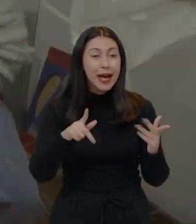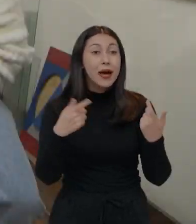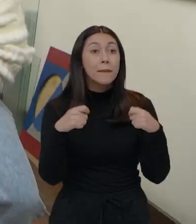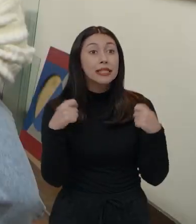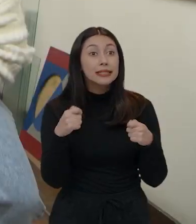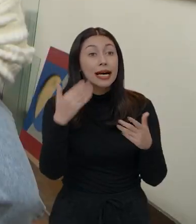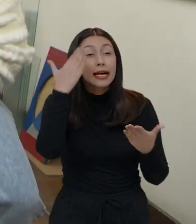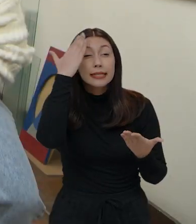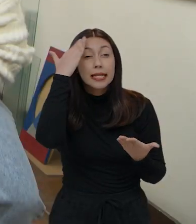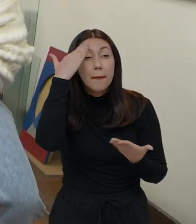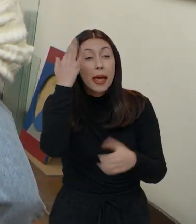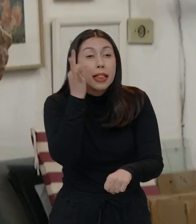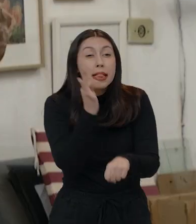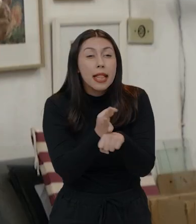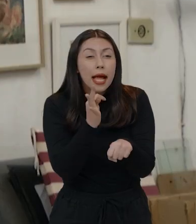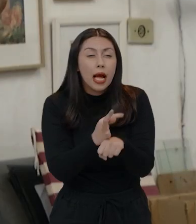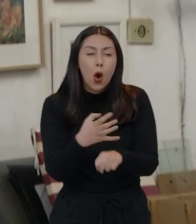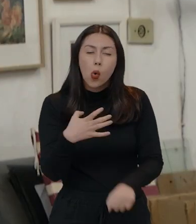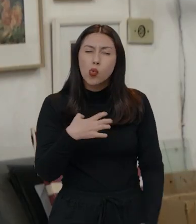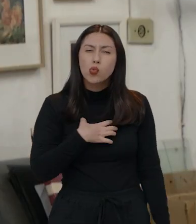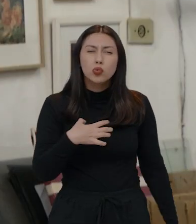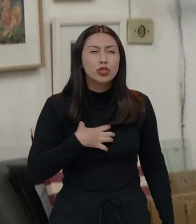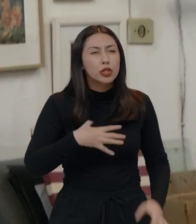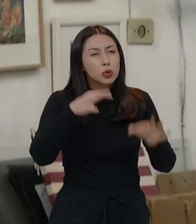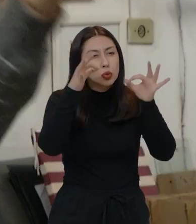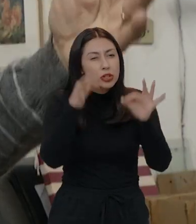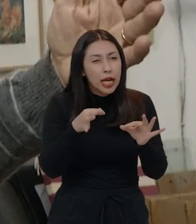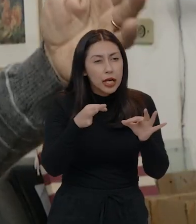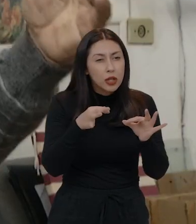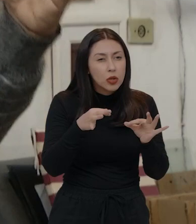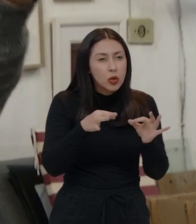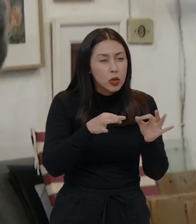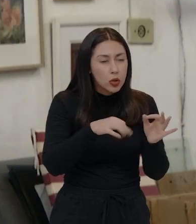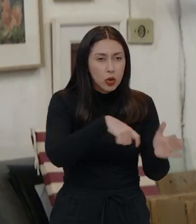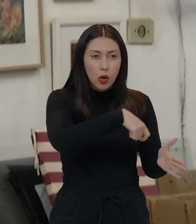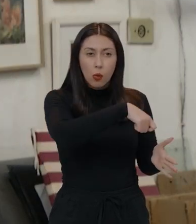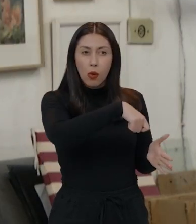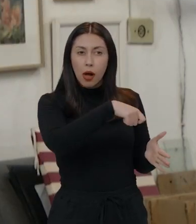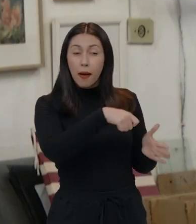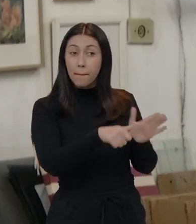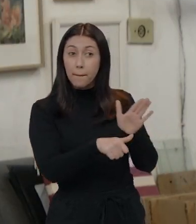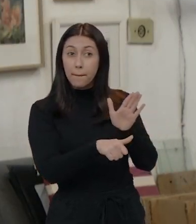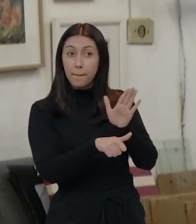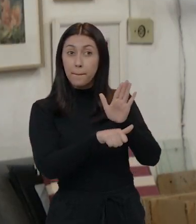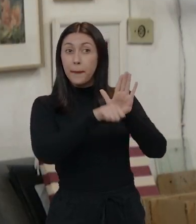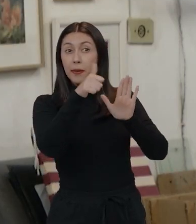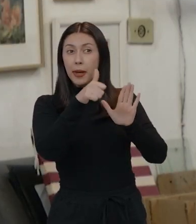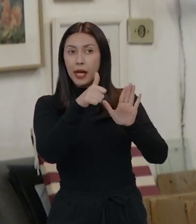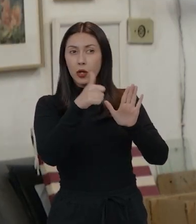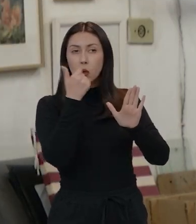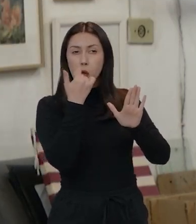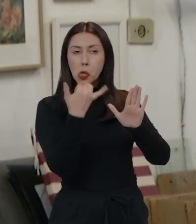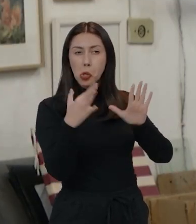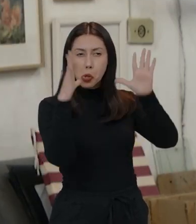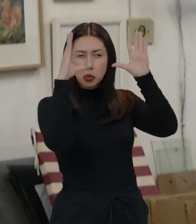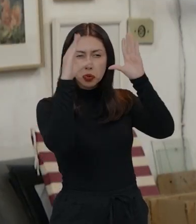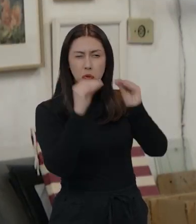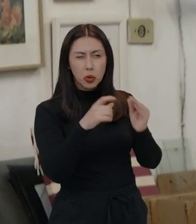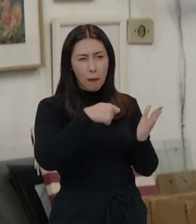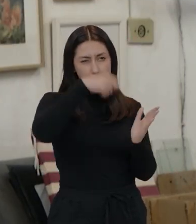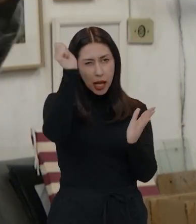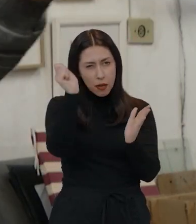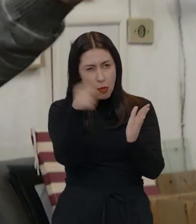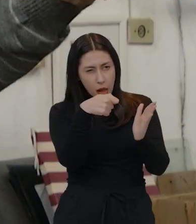conhecia a técnica ali, né? Da aplicação da tinta, as cores claras em cima das cores escuras, que é para o trabalho